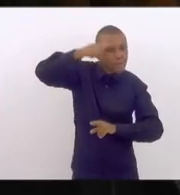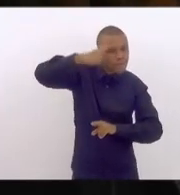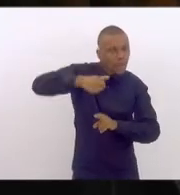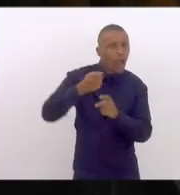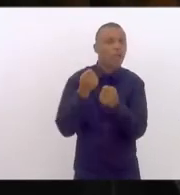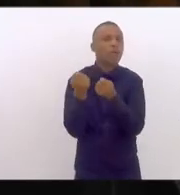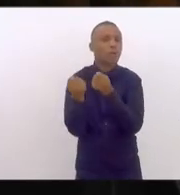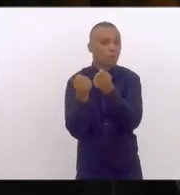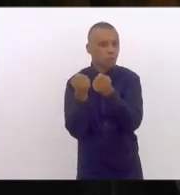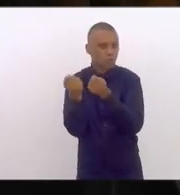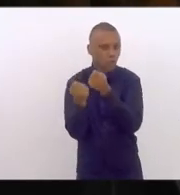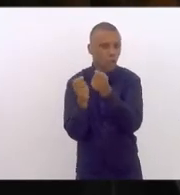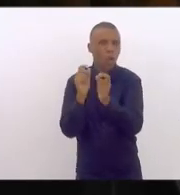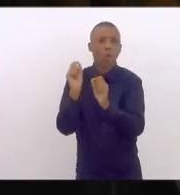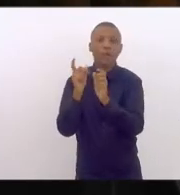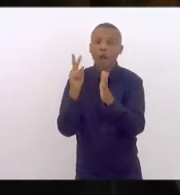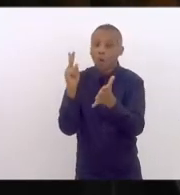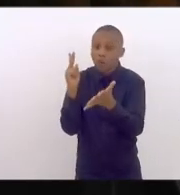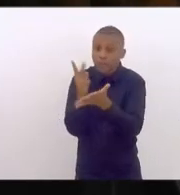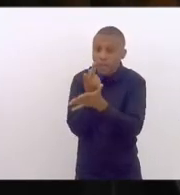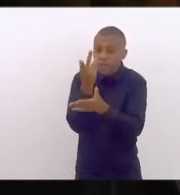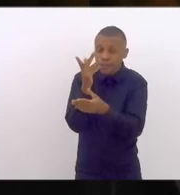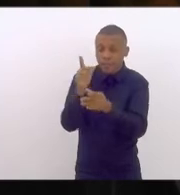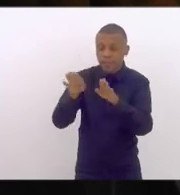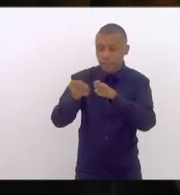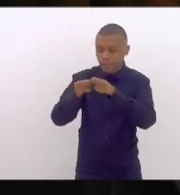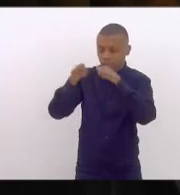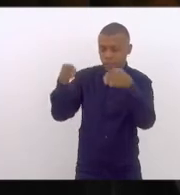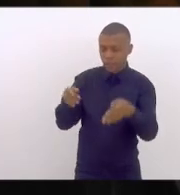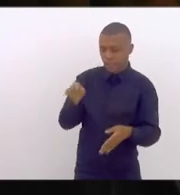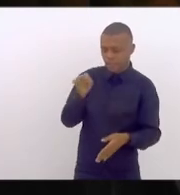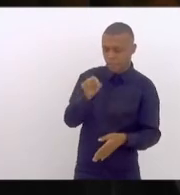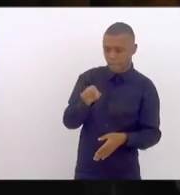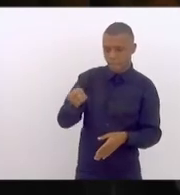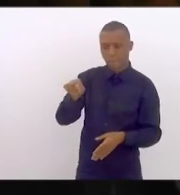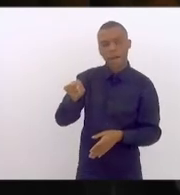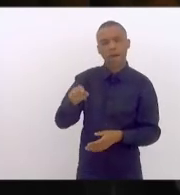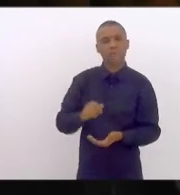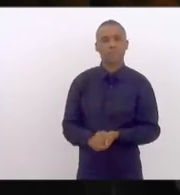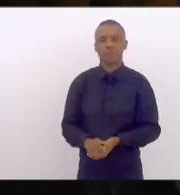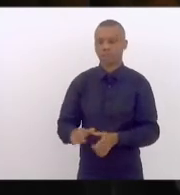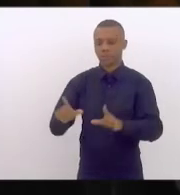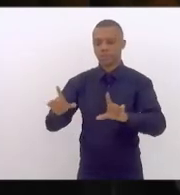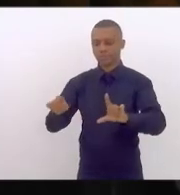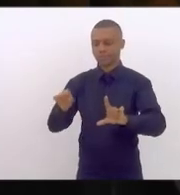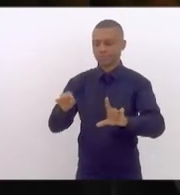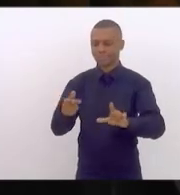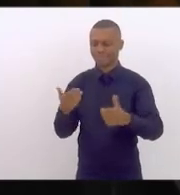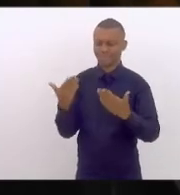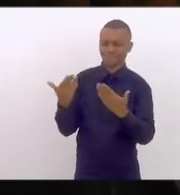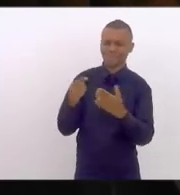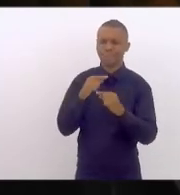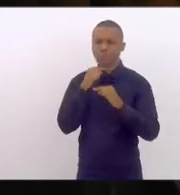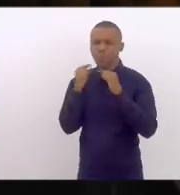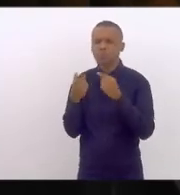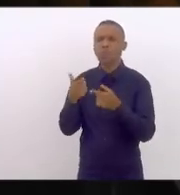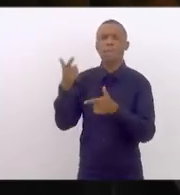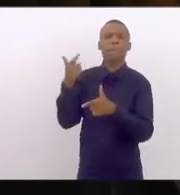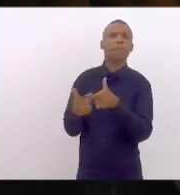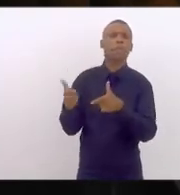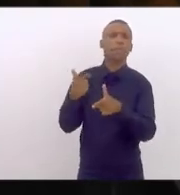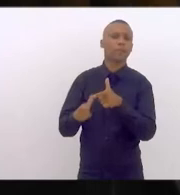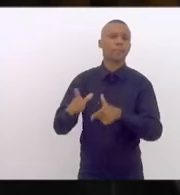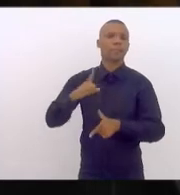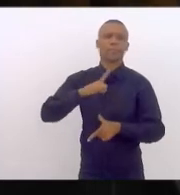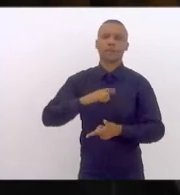o que acontece na urna quando a gente a gente Vota aí cisma que teve um problema